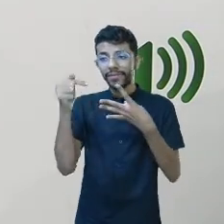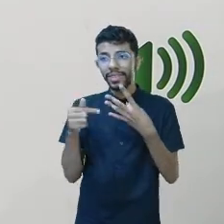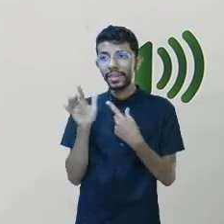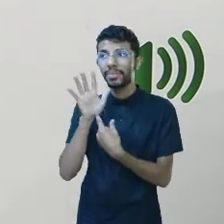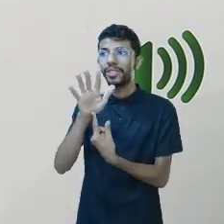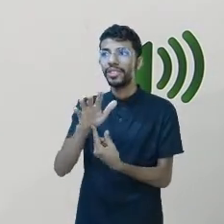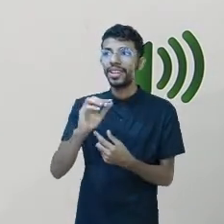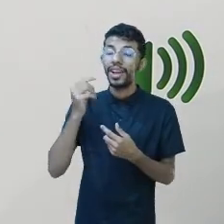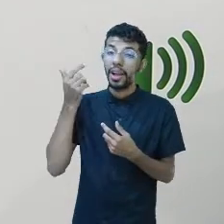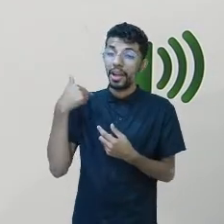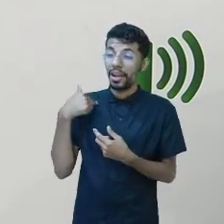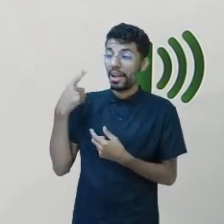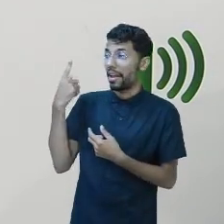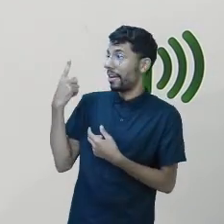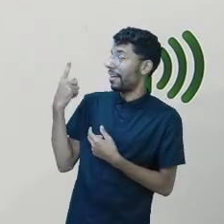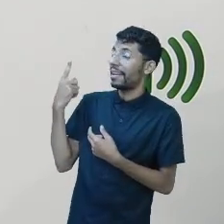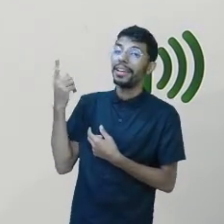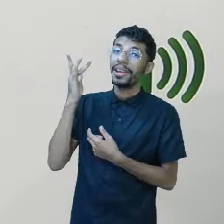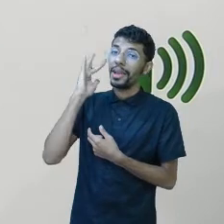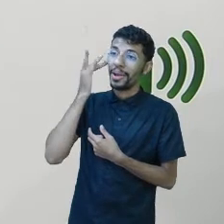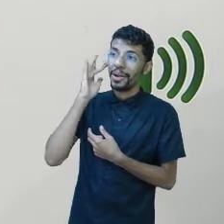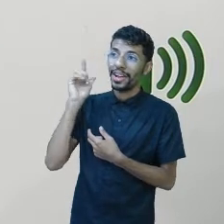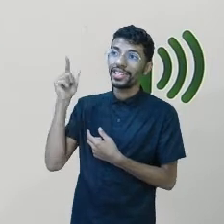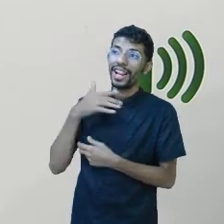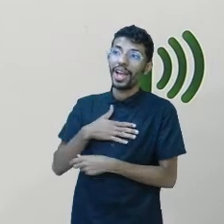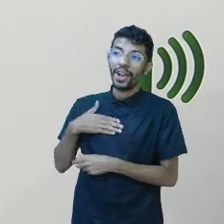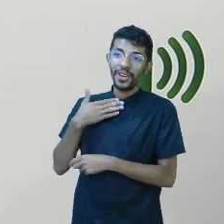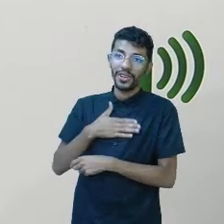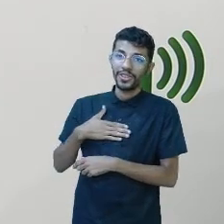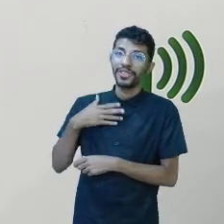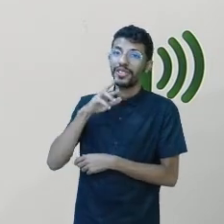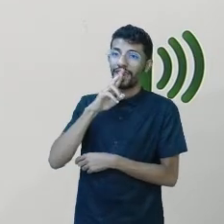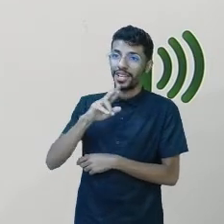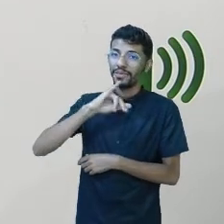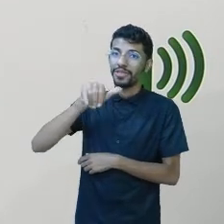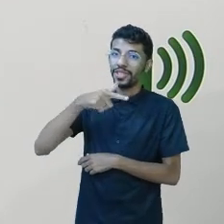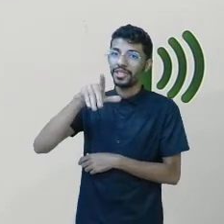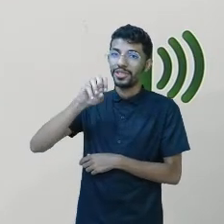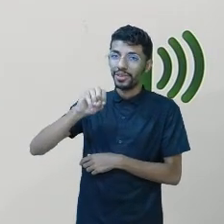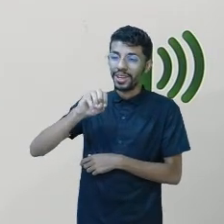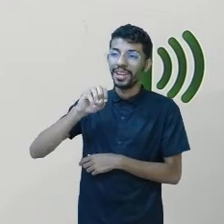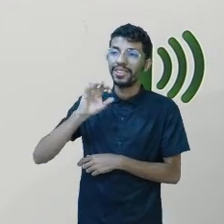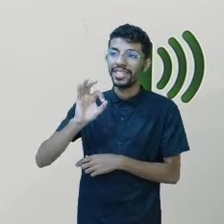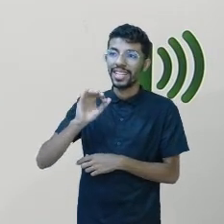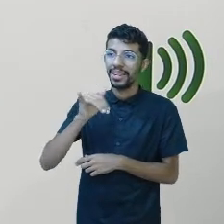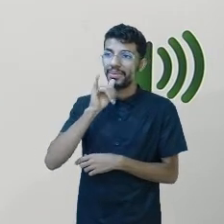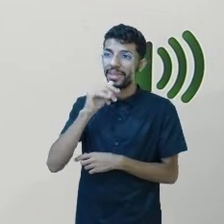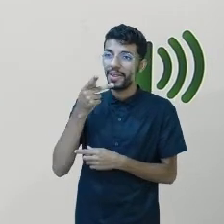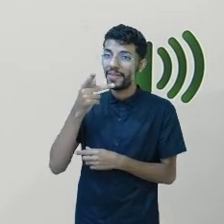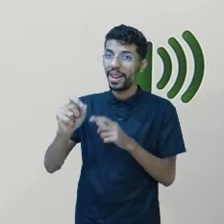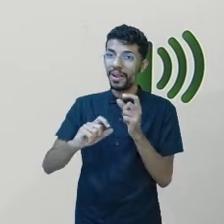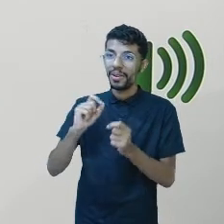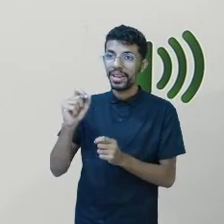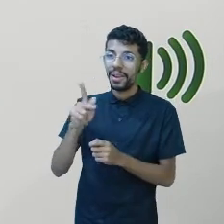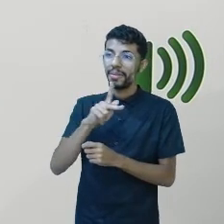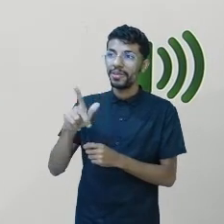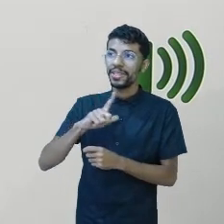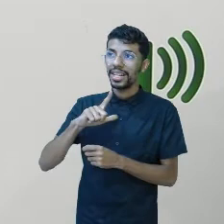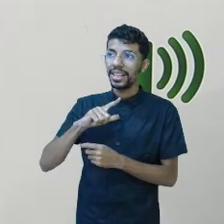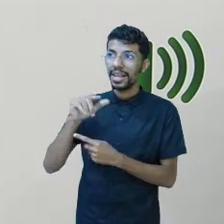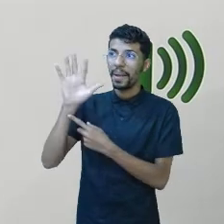colega aí, ela gostou da resposta que Joãozinho deu, né? Ela achou engraçado ele dizer que a professora tem mãos